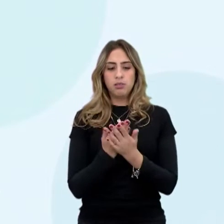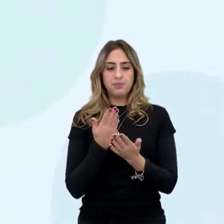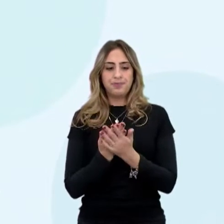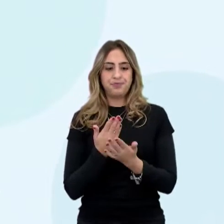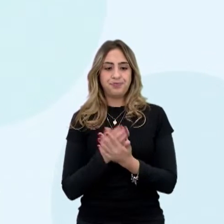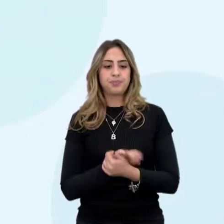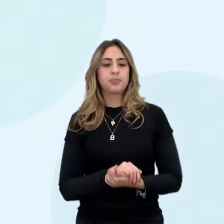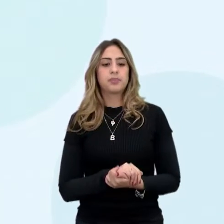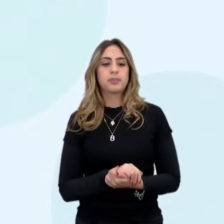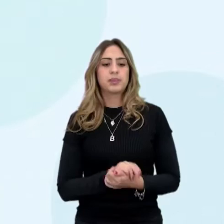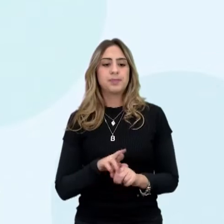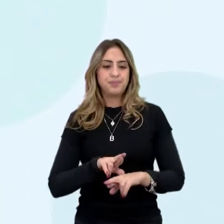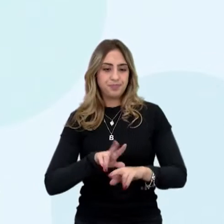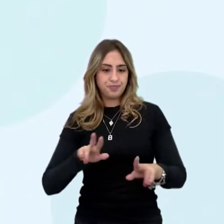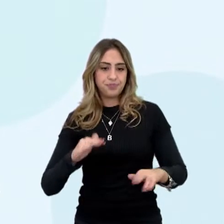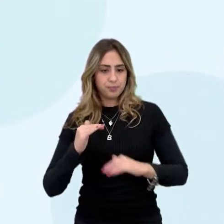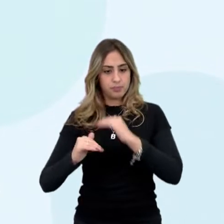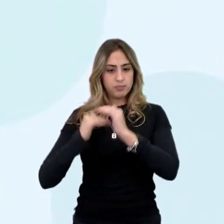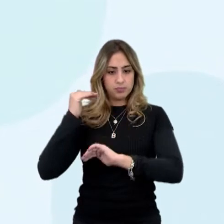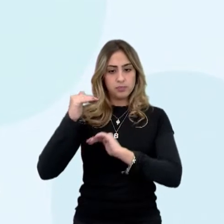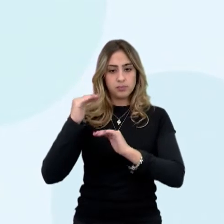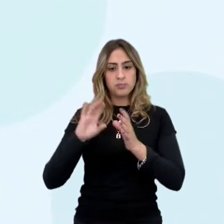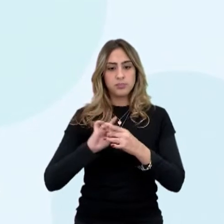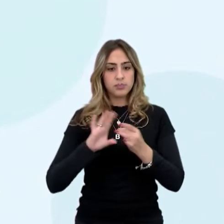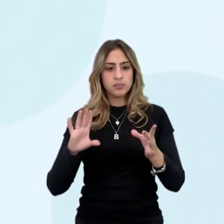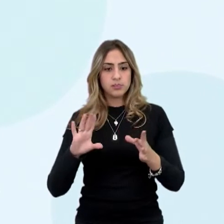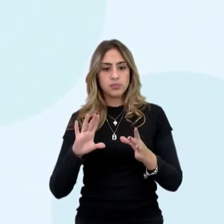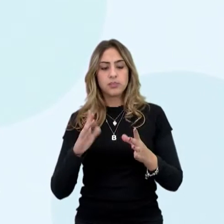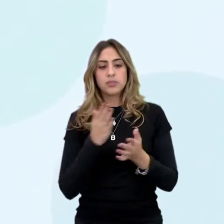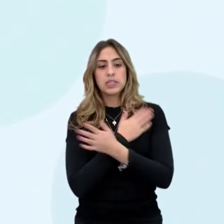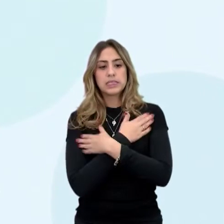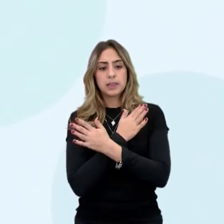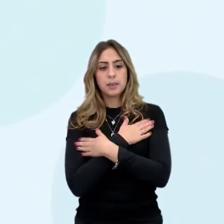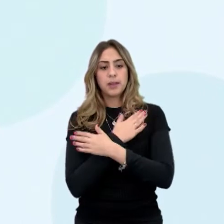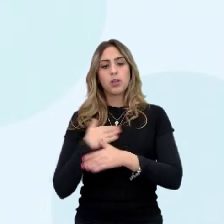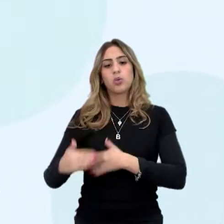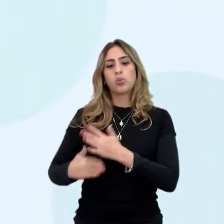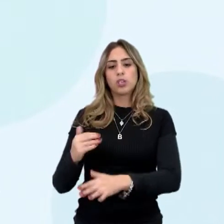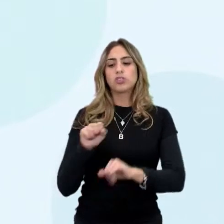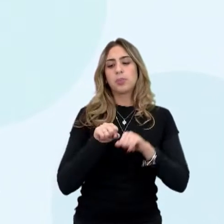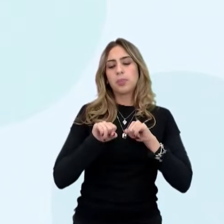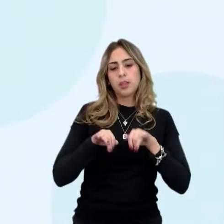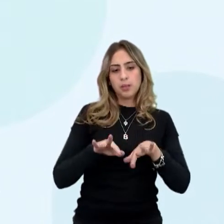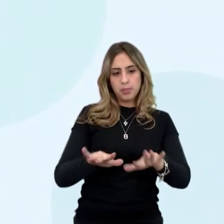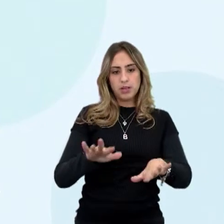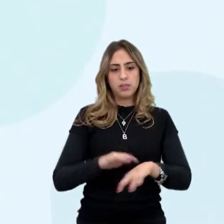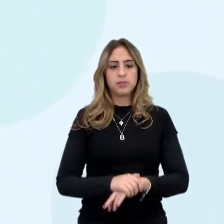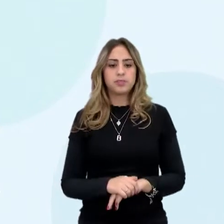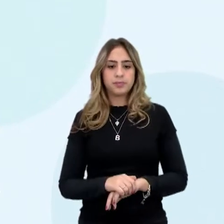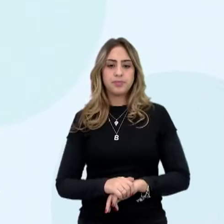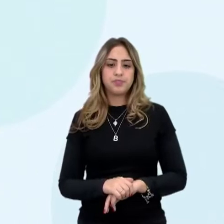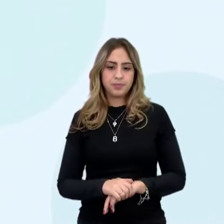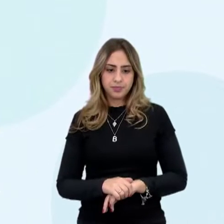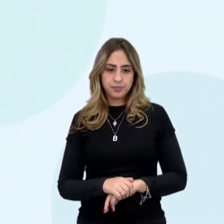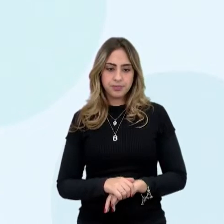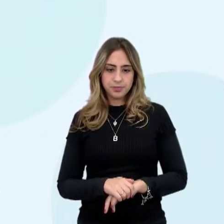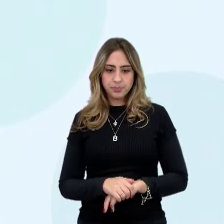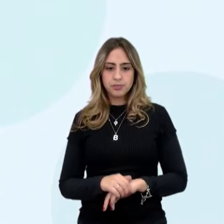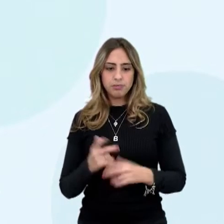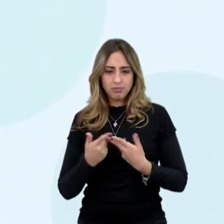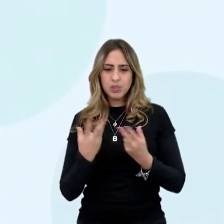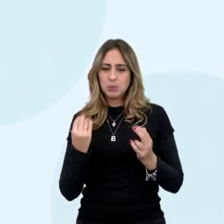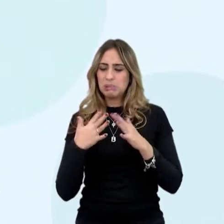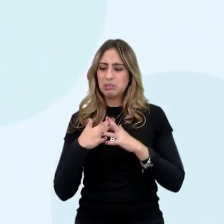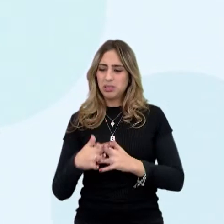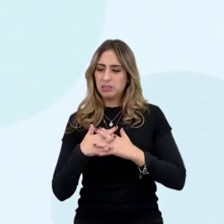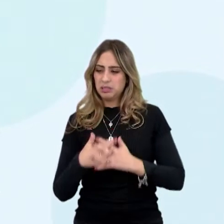variação da evasão escolar em razão do desemprego familiar durante a pandemia. Então, questões muito complexas aí,